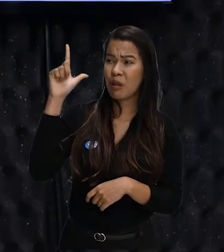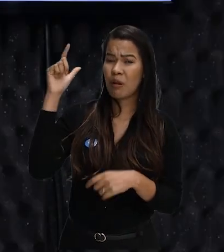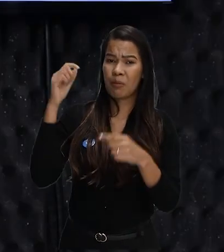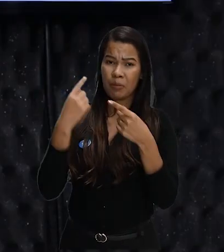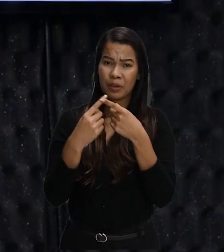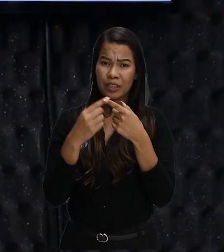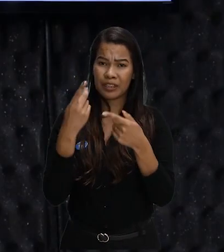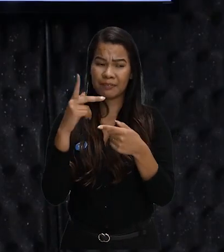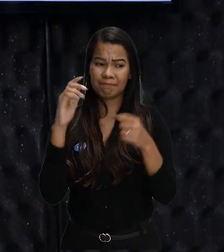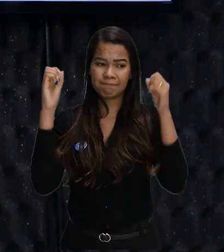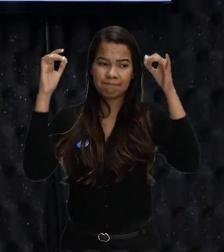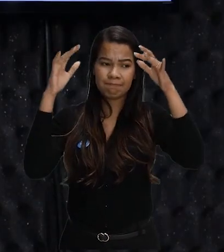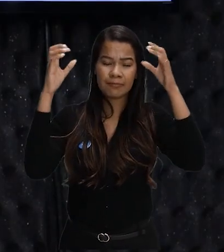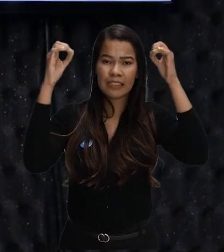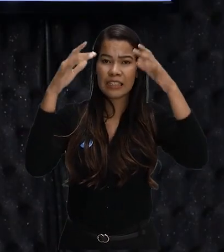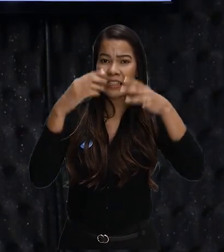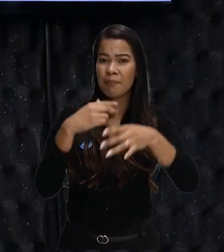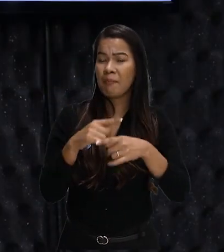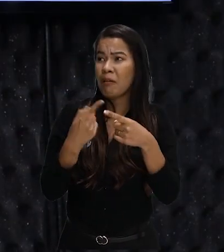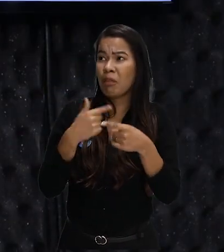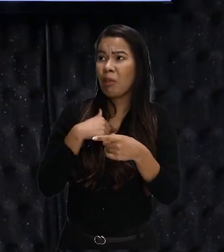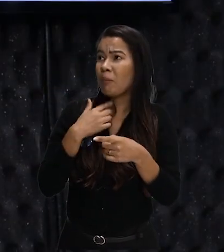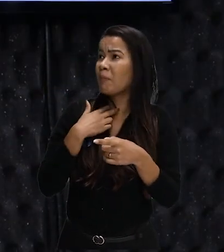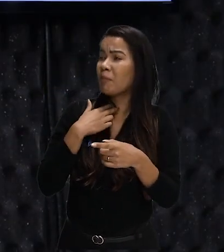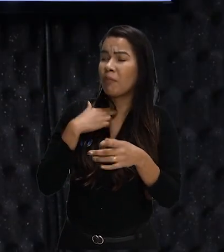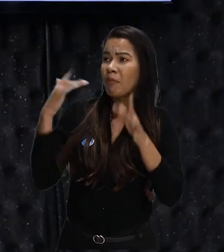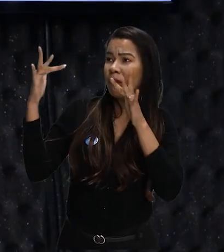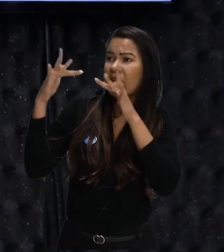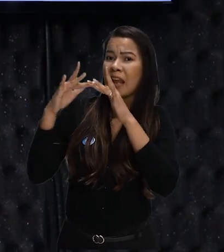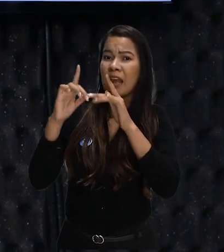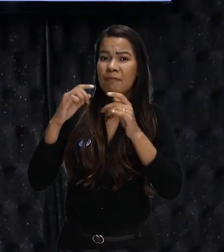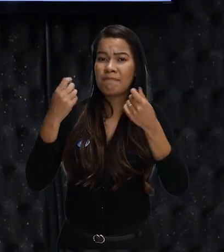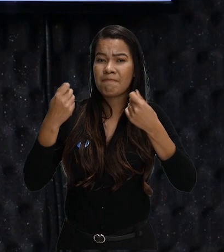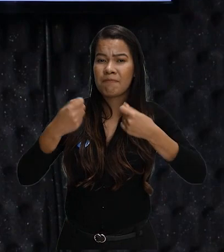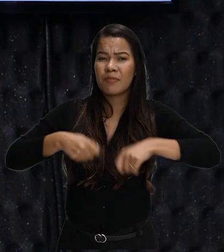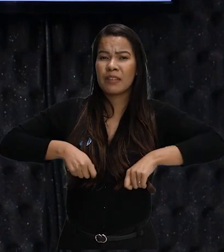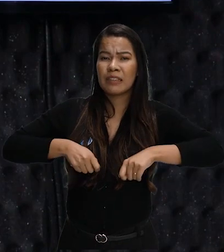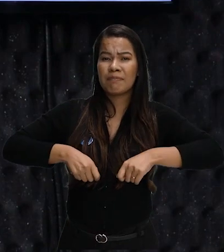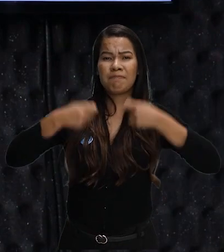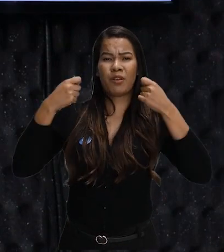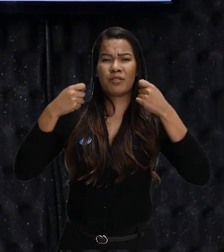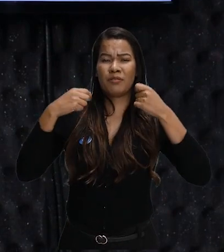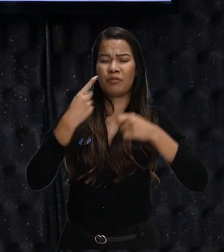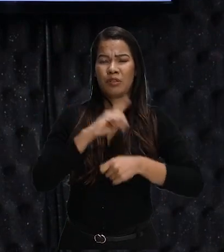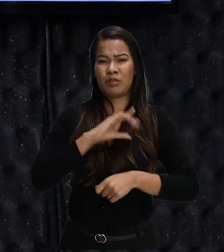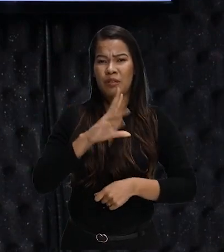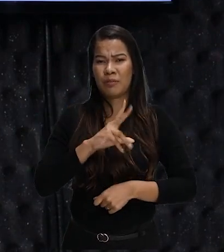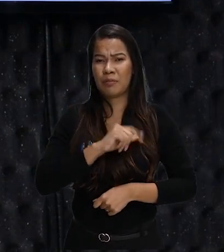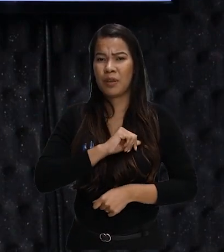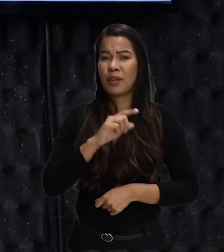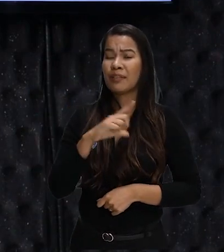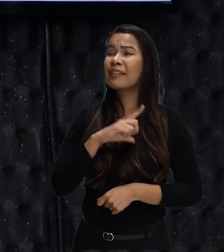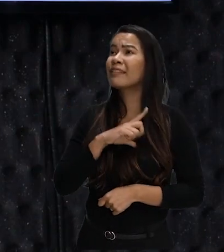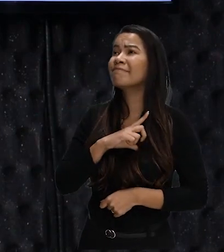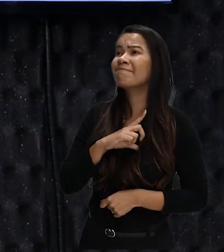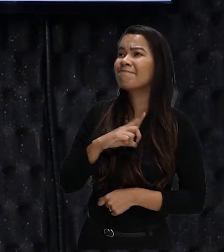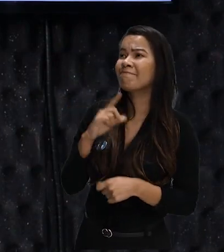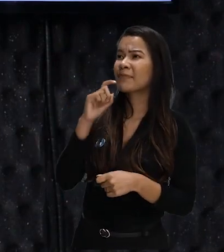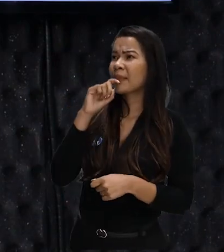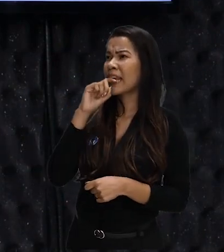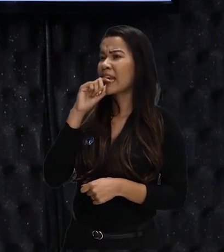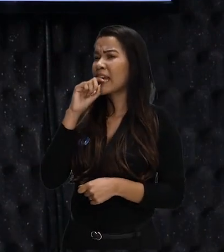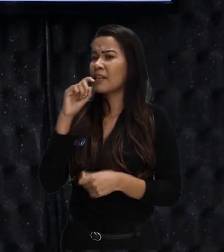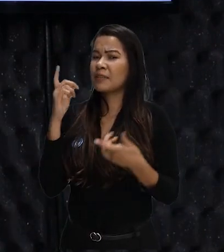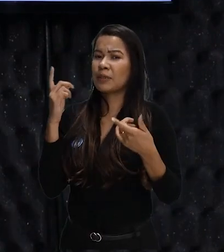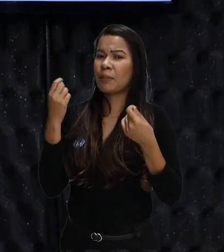posso nem te tocar. É impossível o nosso amor. É isso que o lírico fala. Eu tenho inveja da pessoa que vai ter você, ó. Quem pode